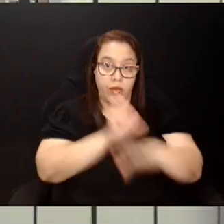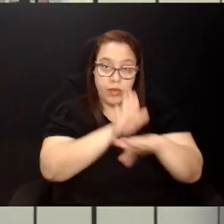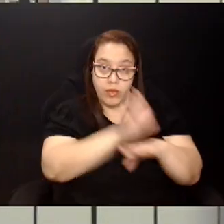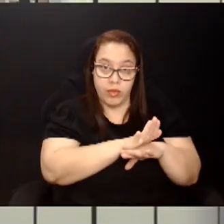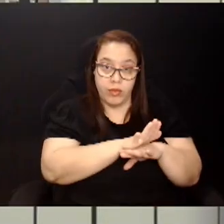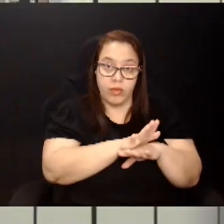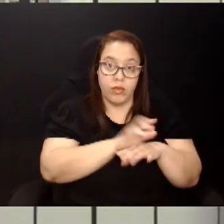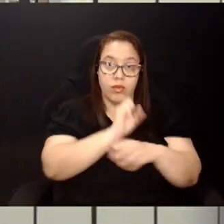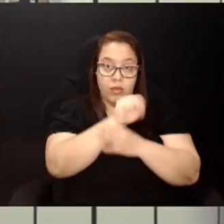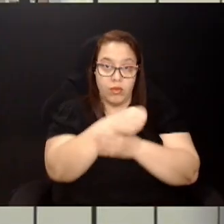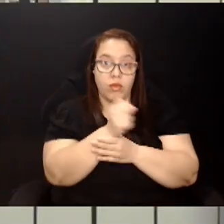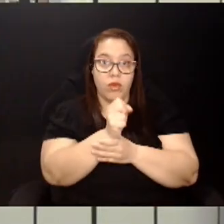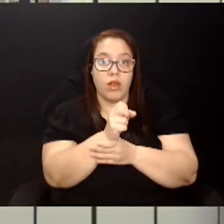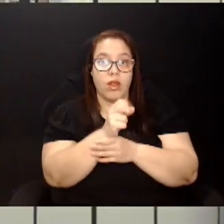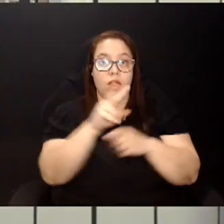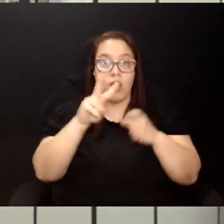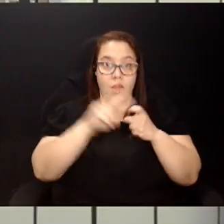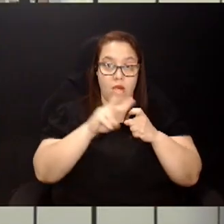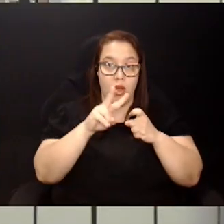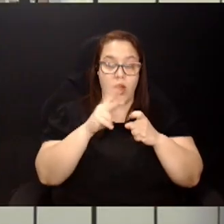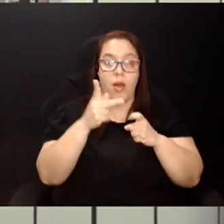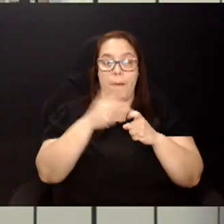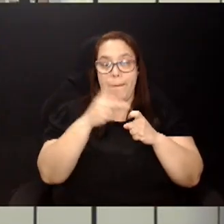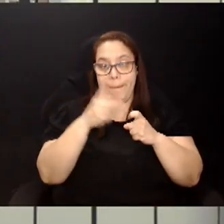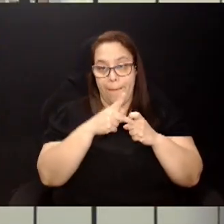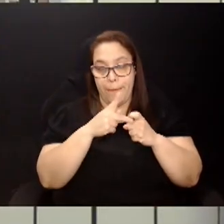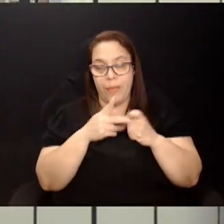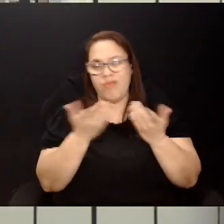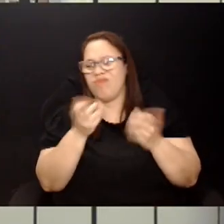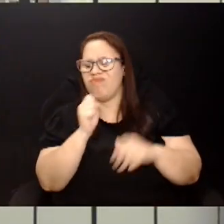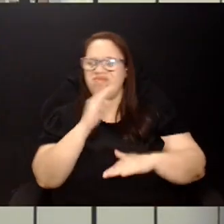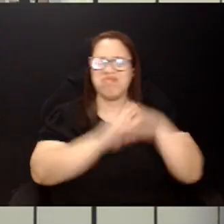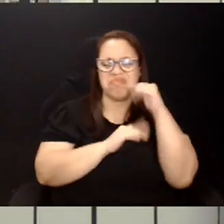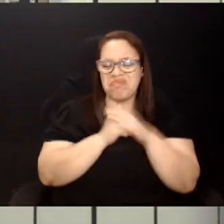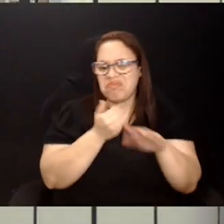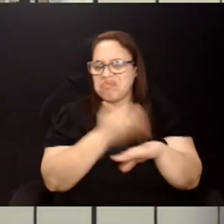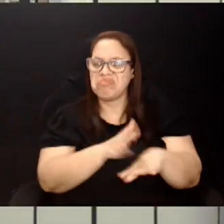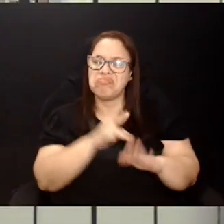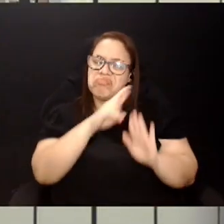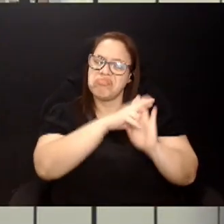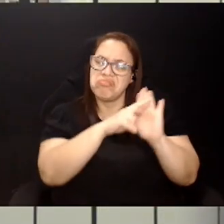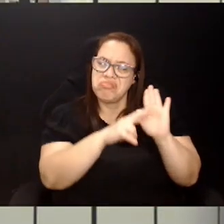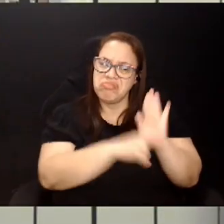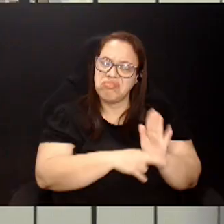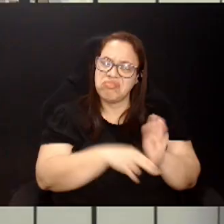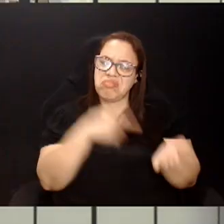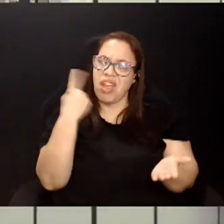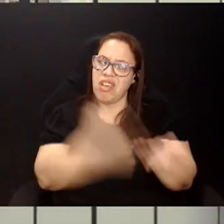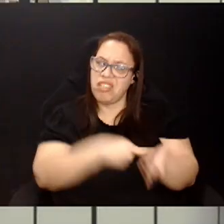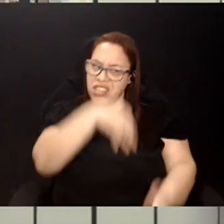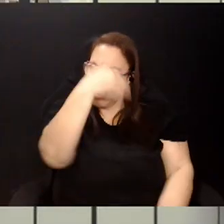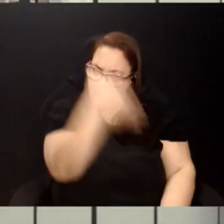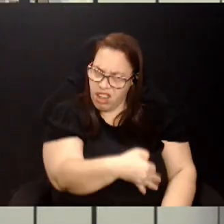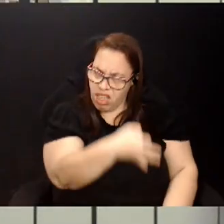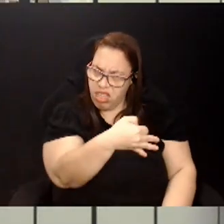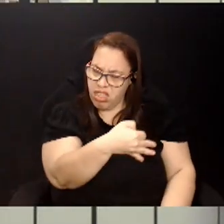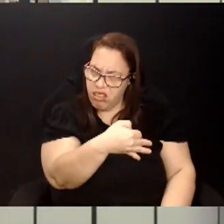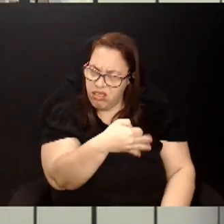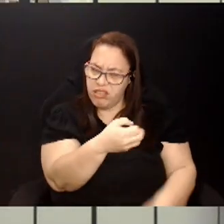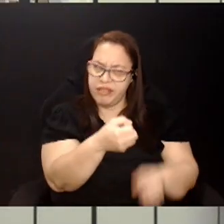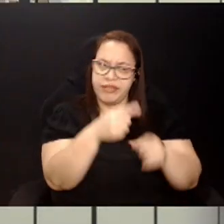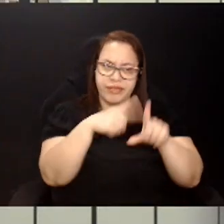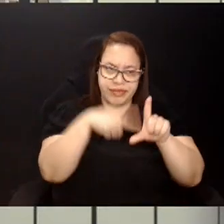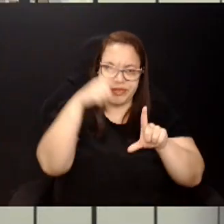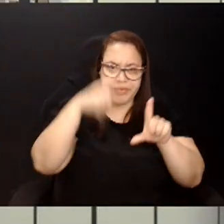da Previdência Social. Mas e na prática? A norma está sendo cumprida? Dados de 2025 da